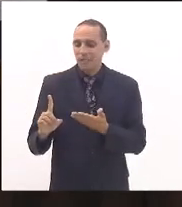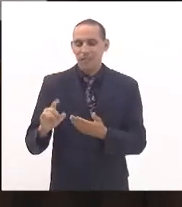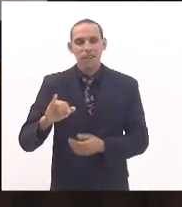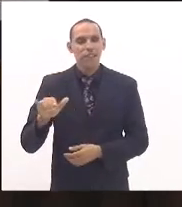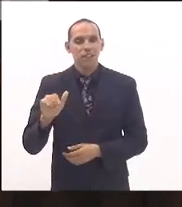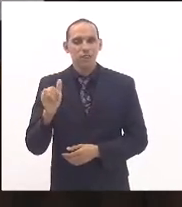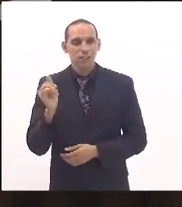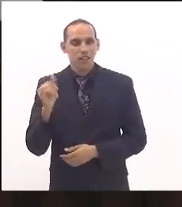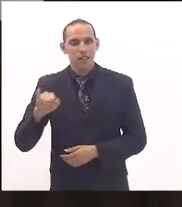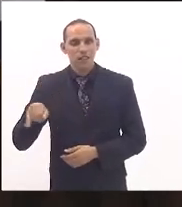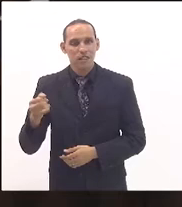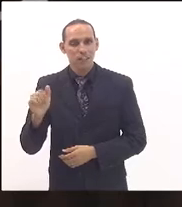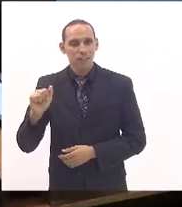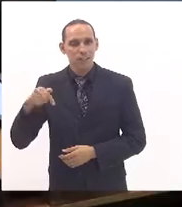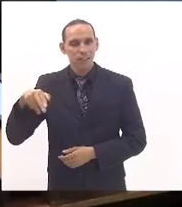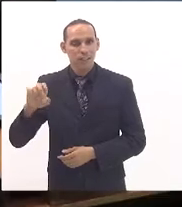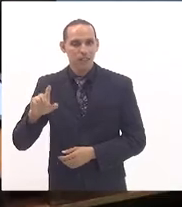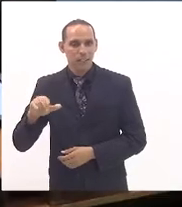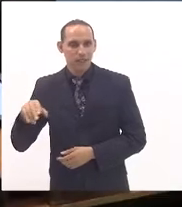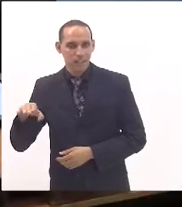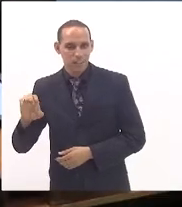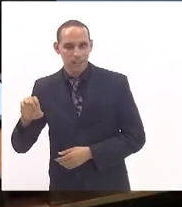Jaqueline Marins